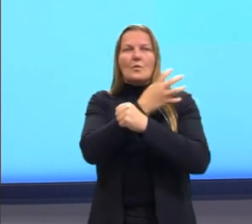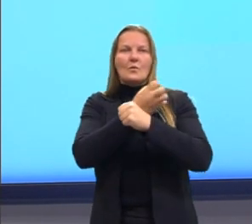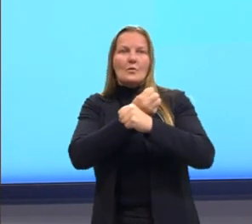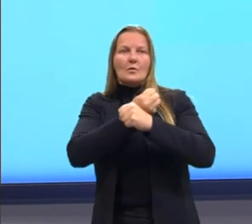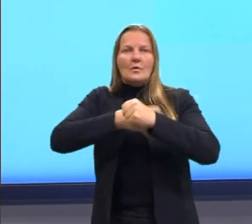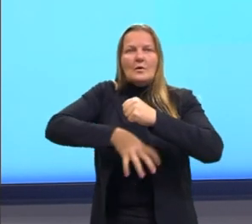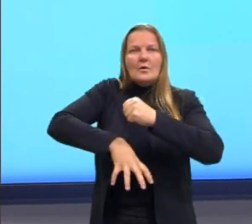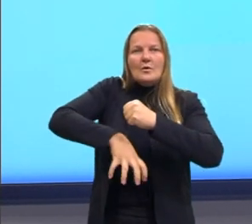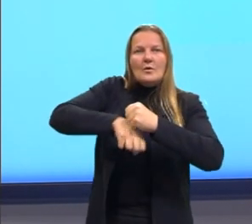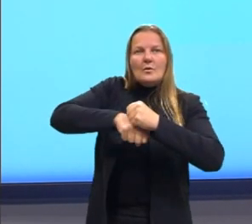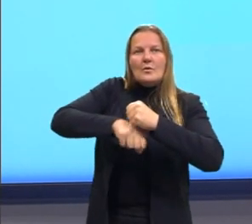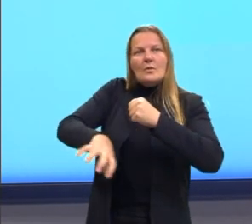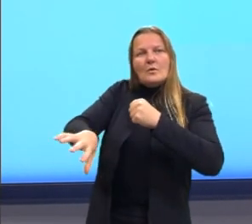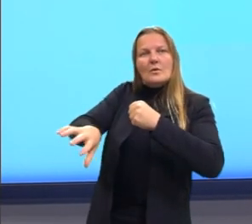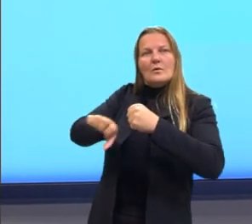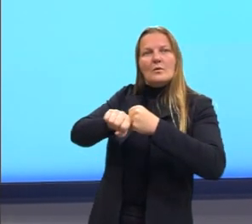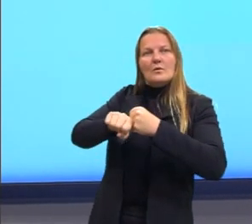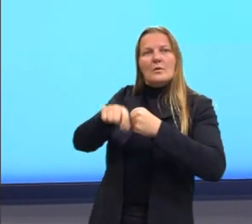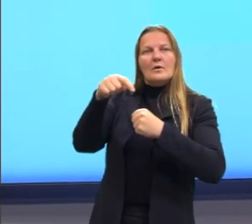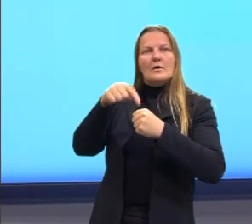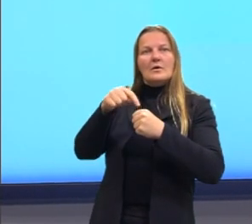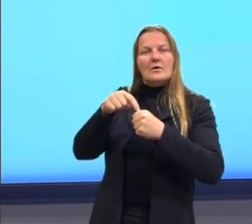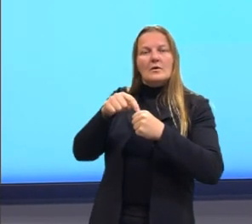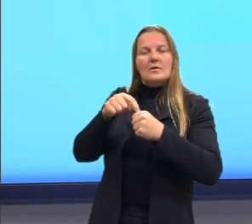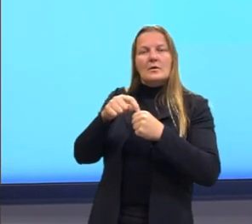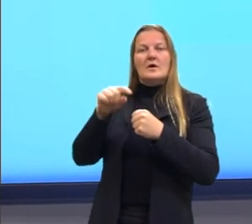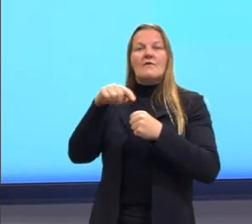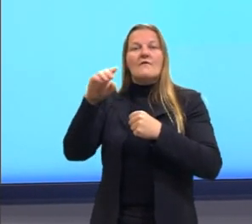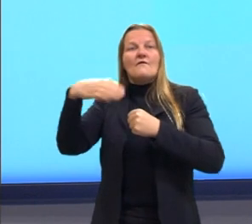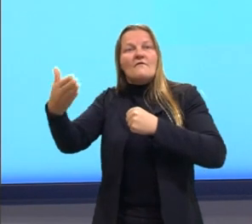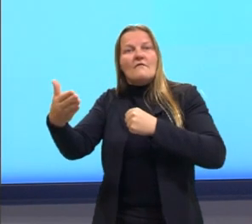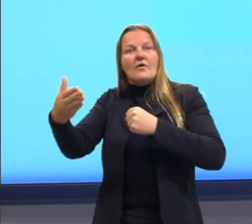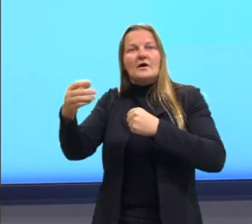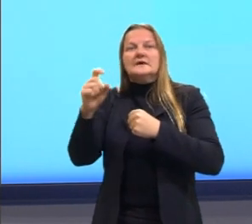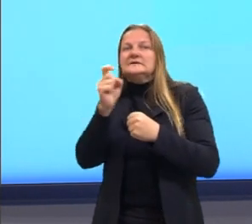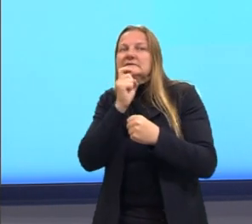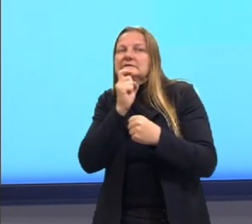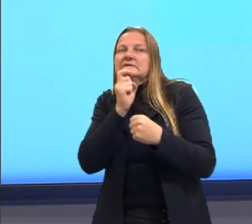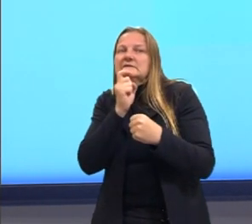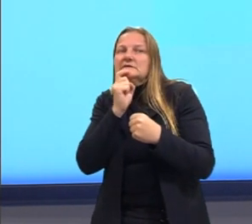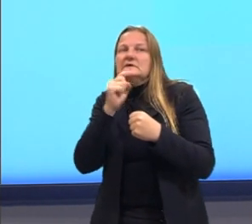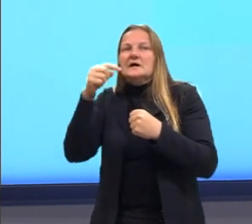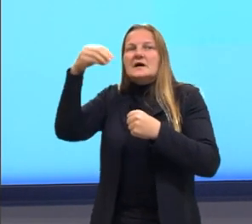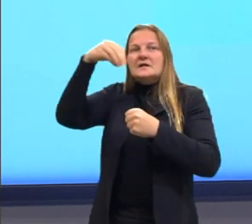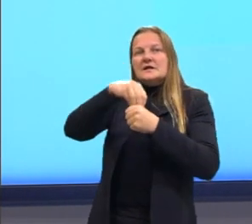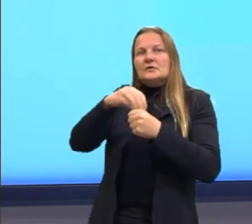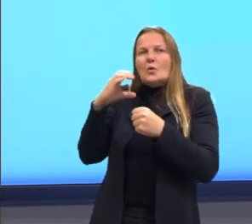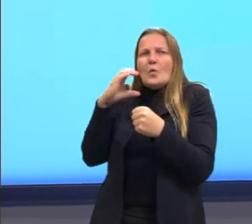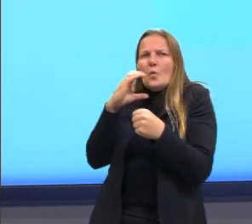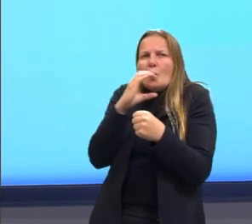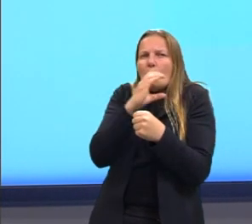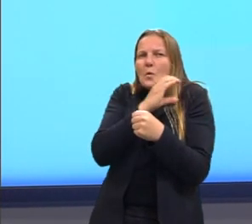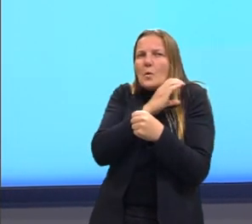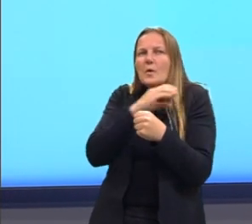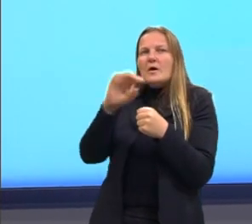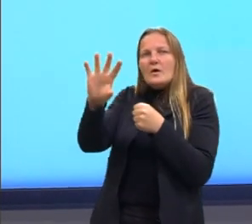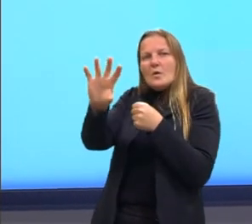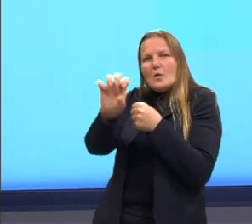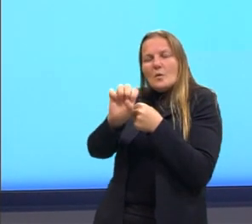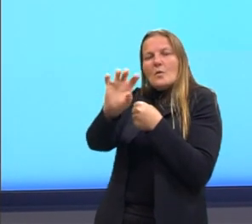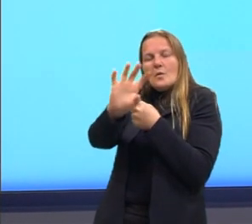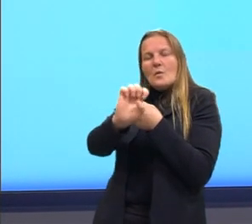na e resfria o ambiente ela tá absorvendo então indo absorve eso libera